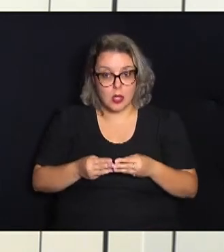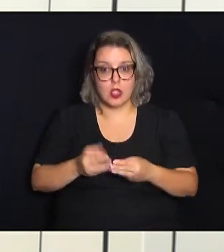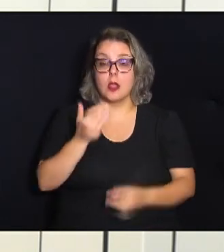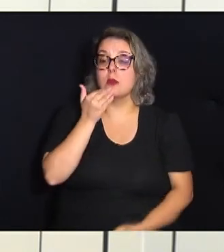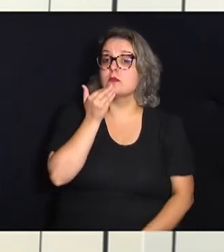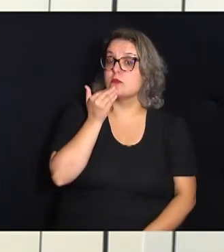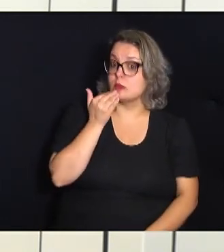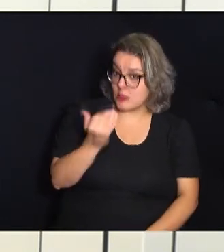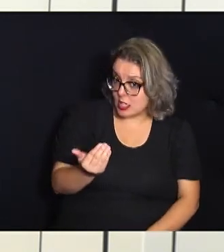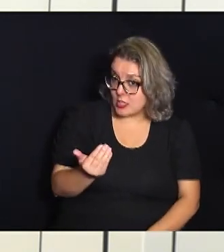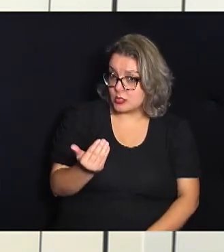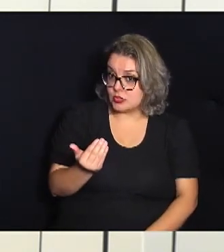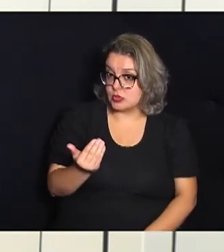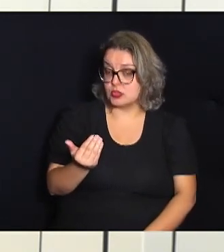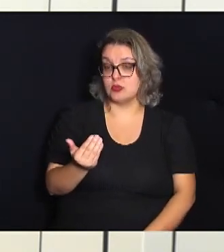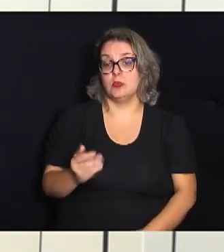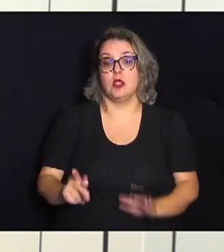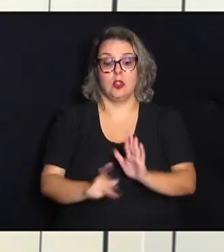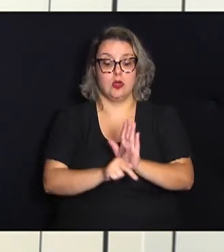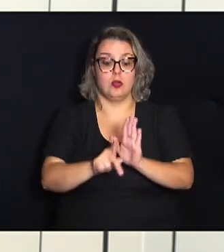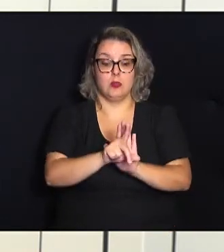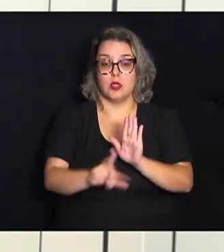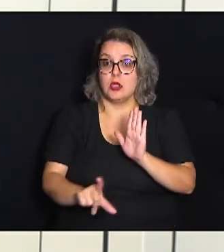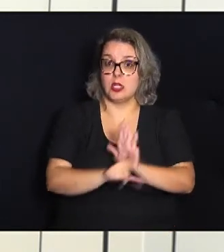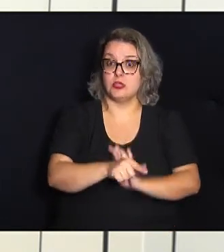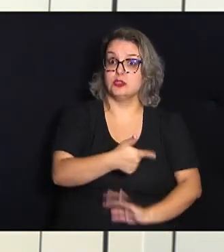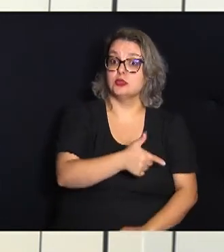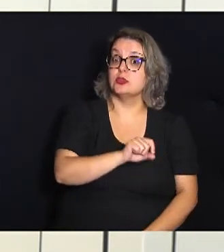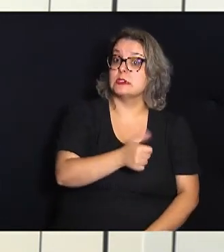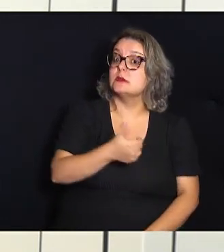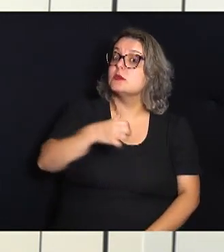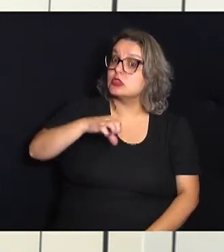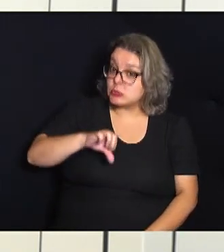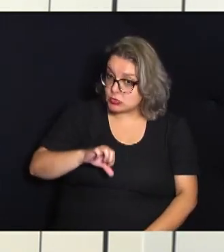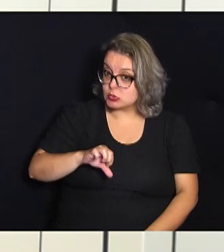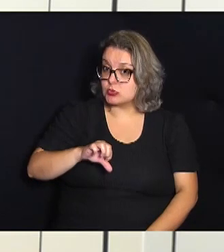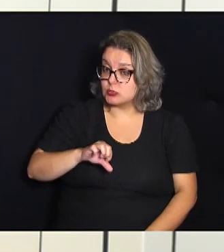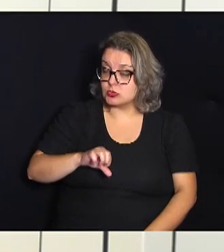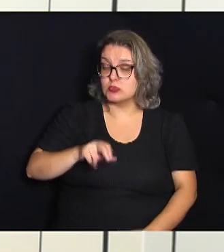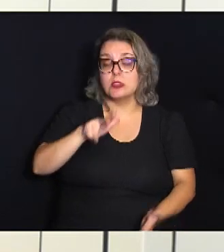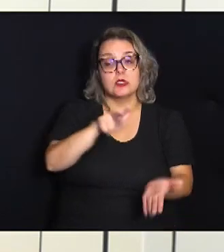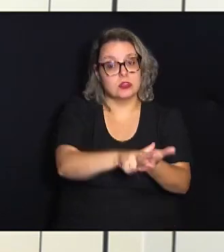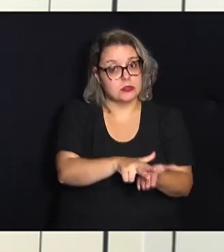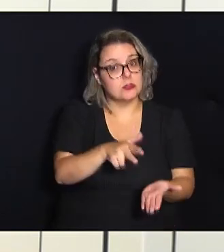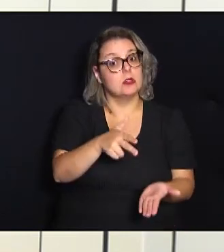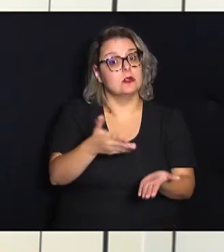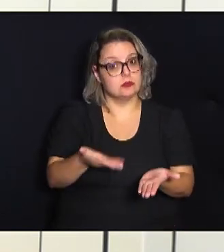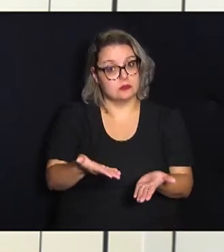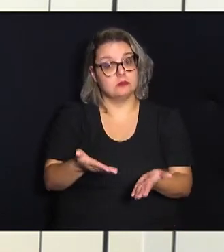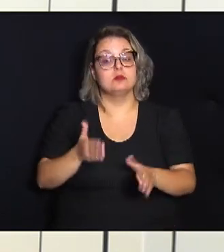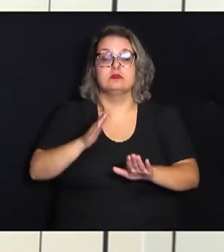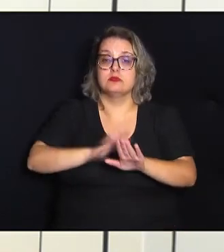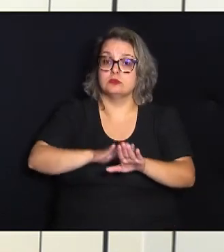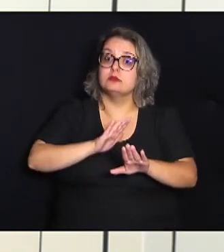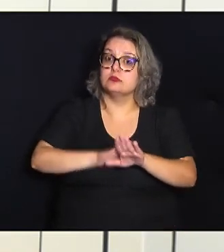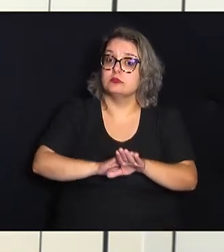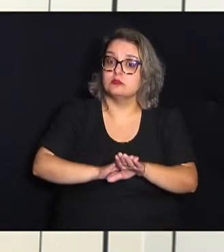apela para que um projeto de lei de 2019 seja regulamentada a atividade